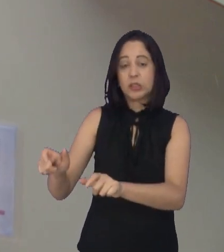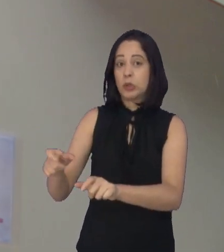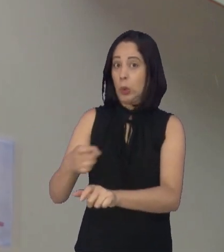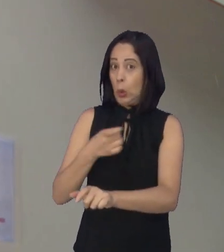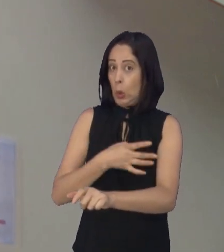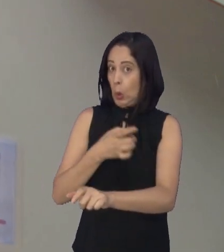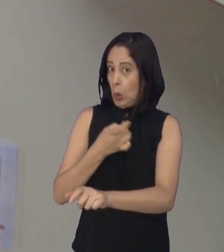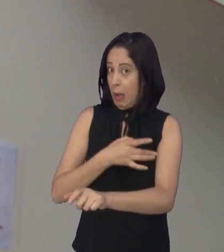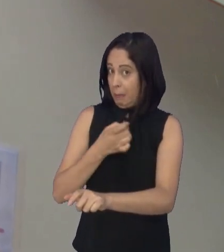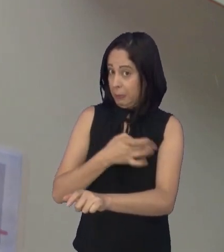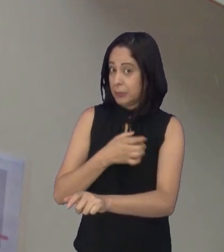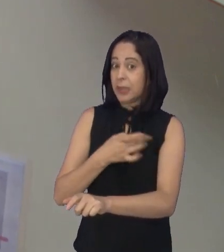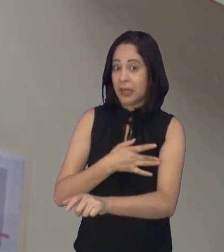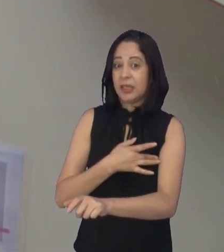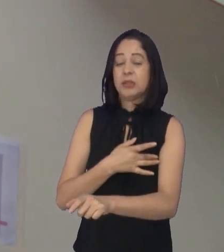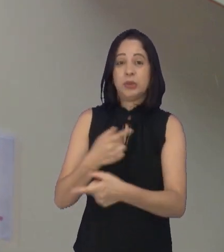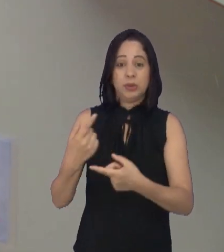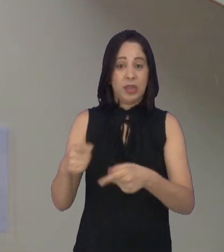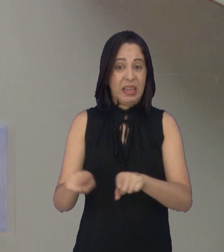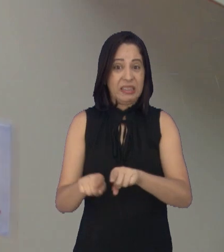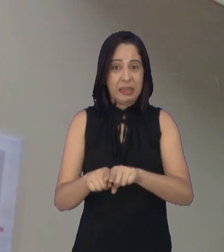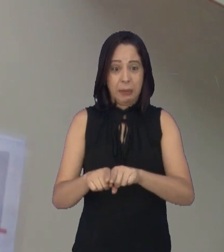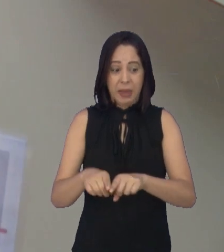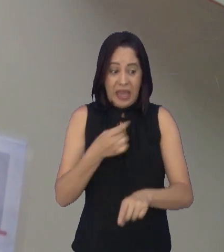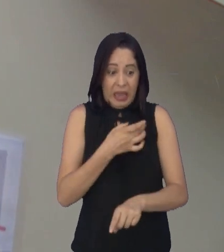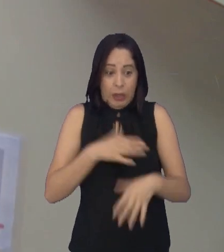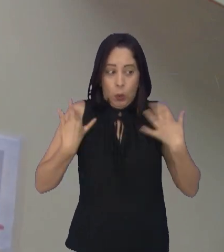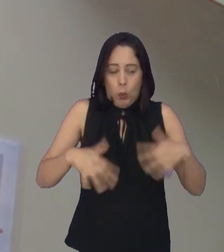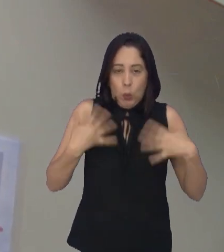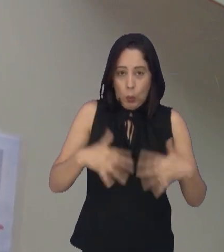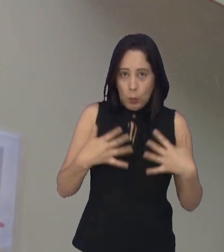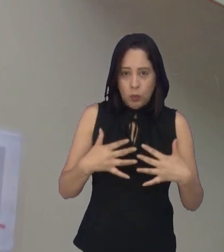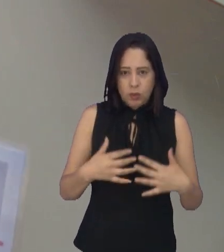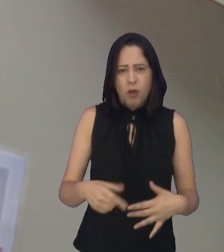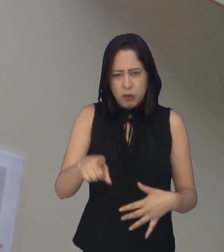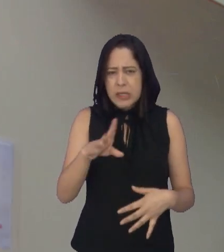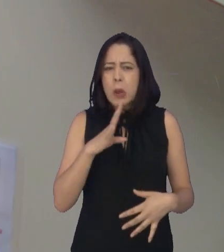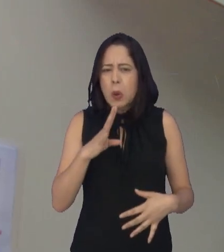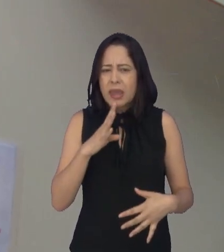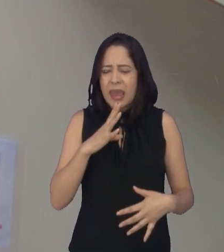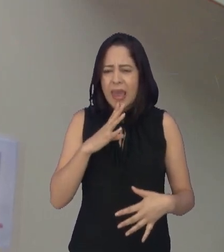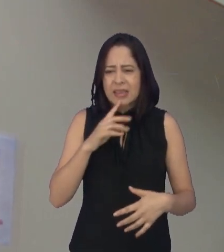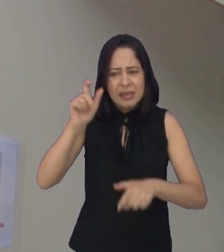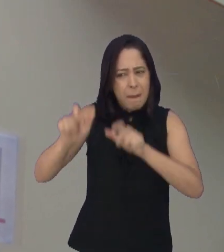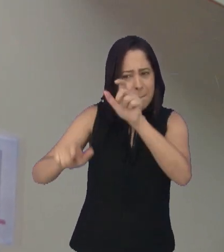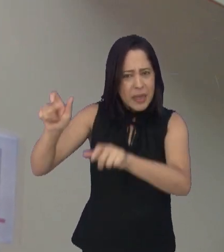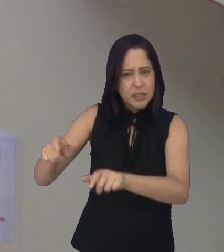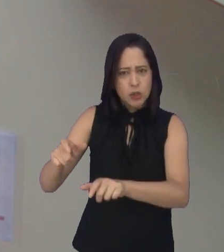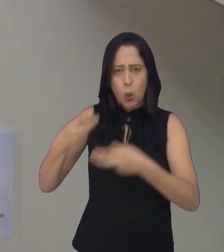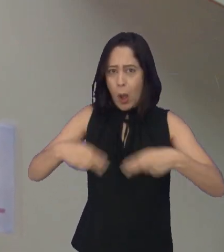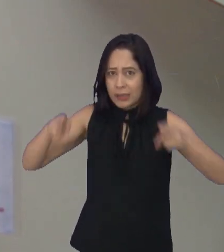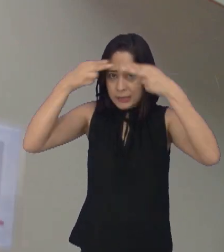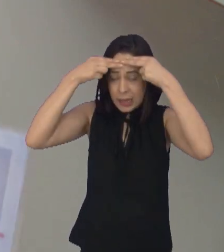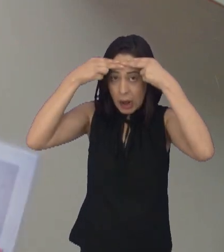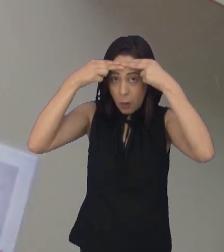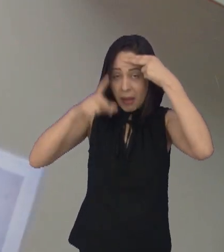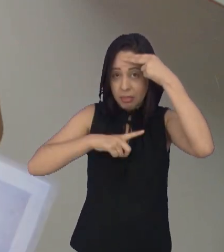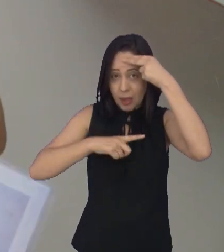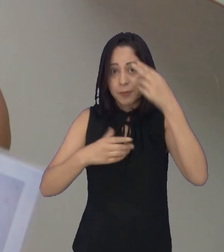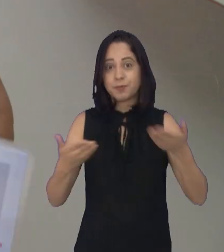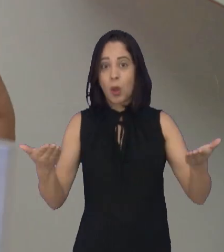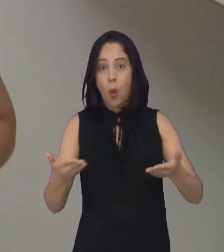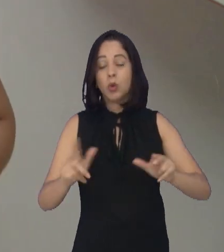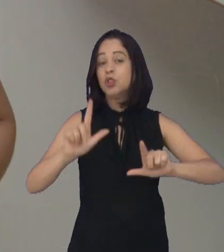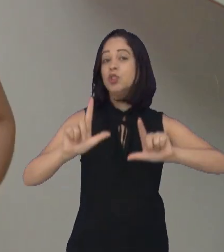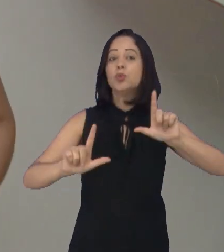um transtorno, provocando medos ou fobias. Você conhece alguém que tem esse tipo de trauma? No De Bem com Você